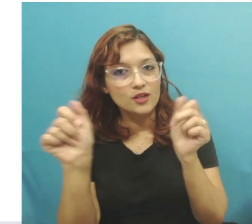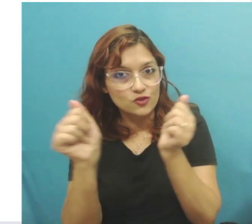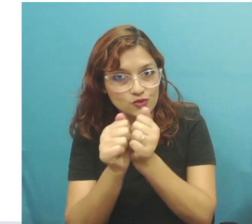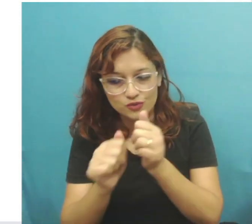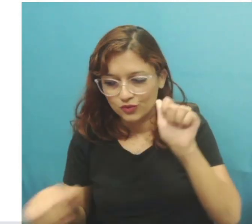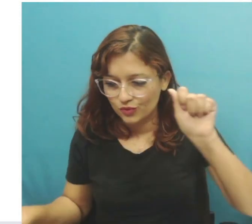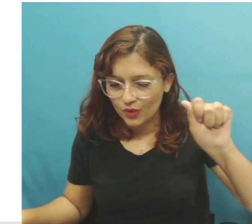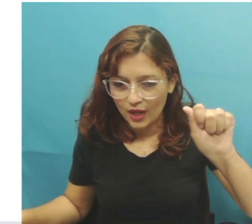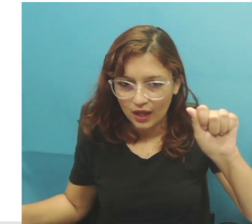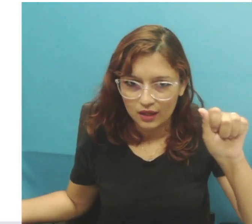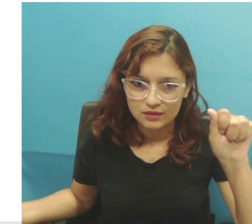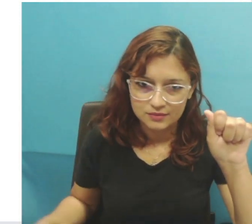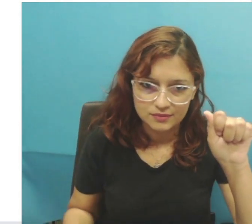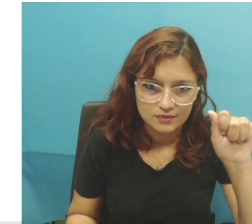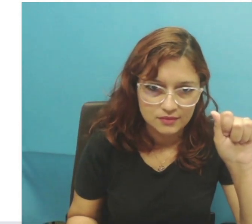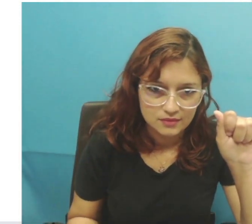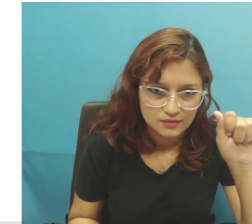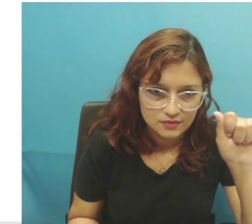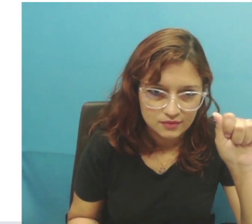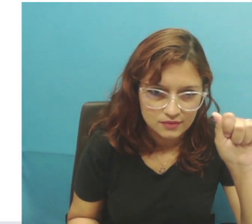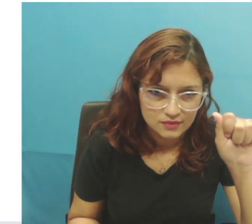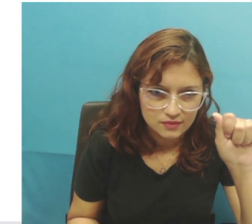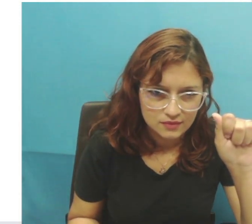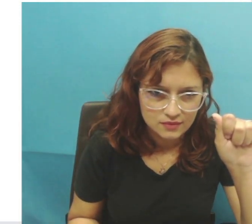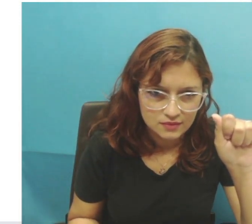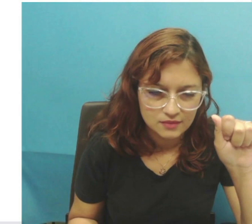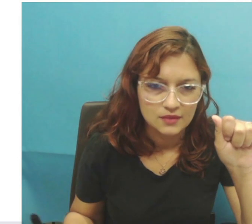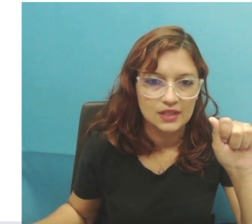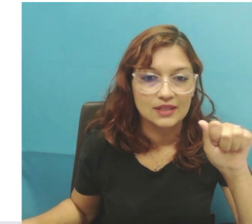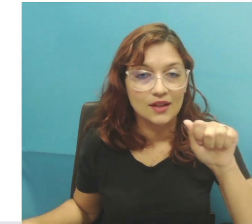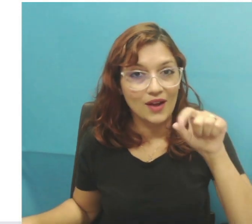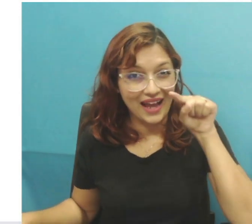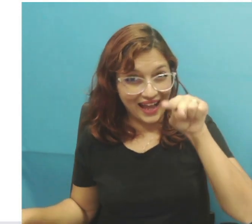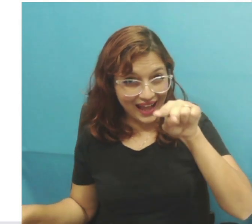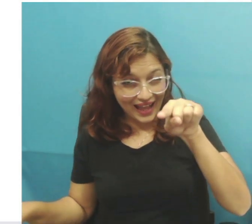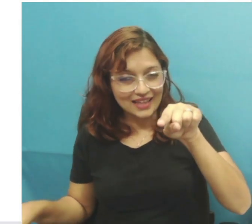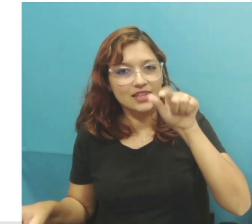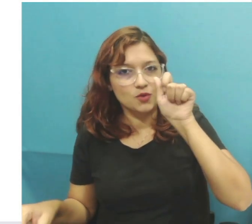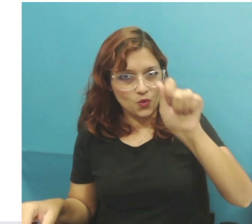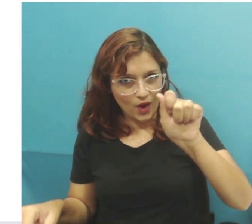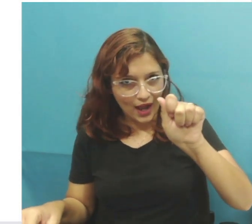É por isso que eu troquei pelo mim e coloquei a preposição a.